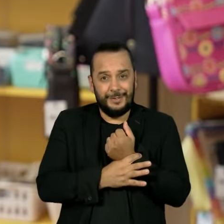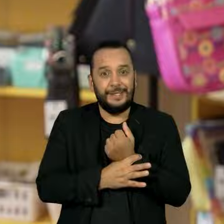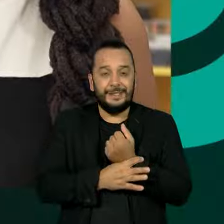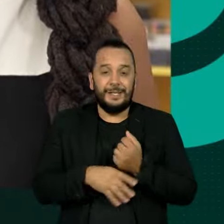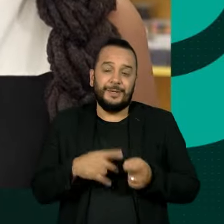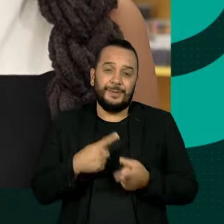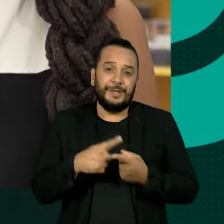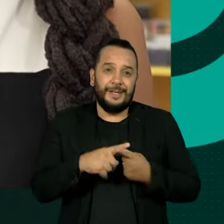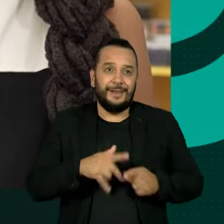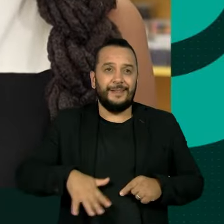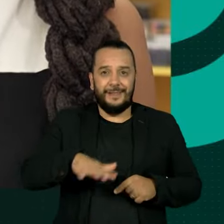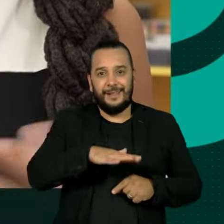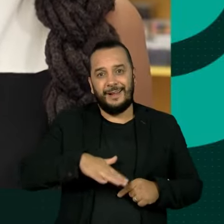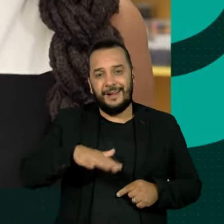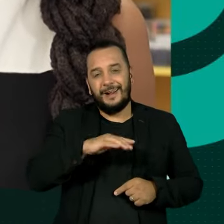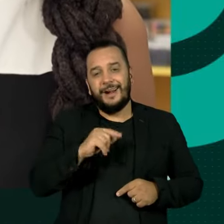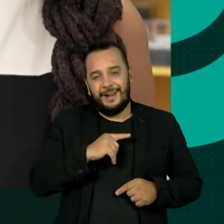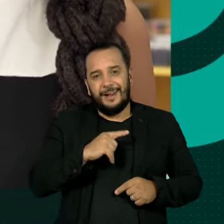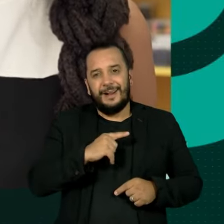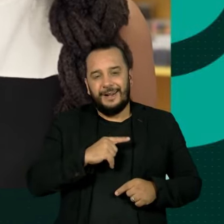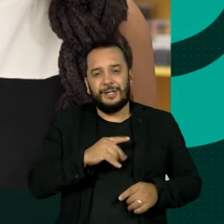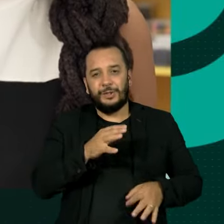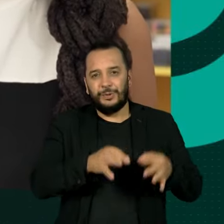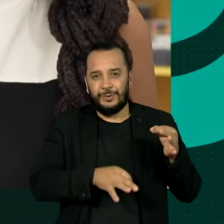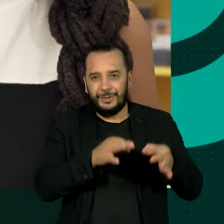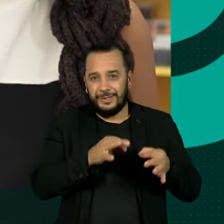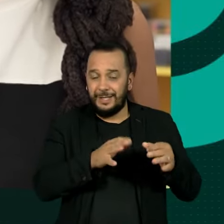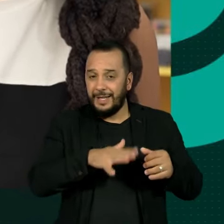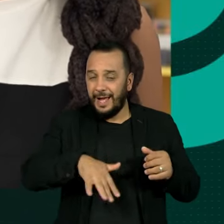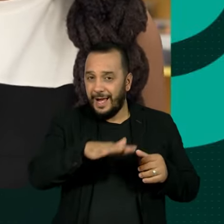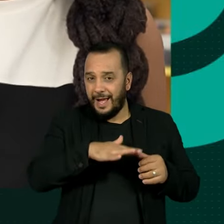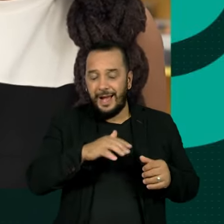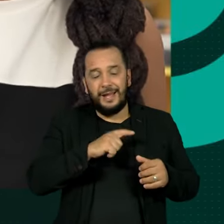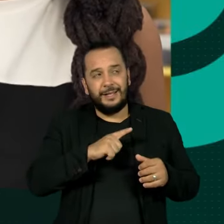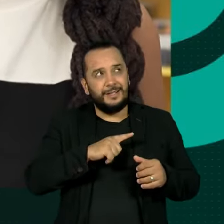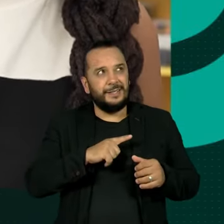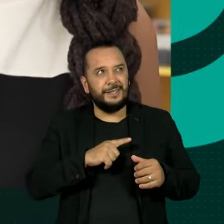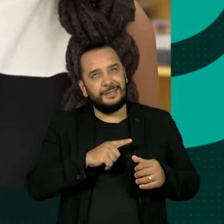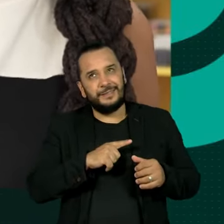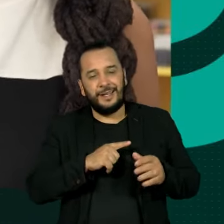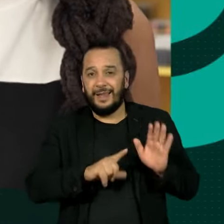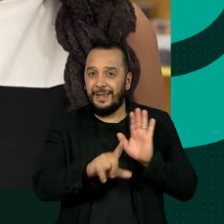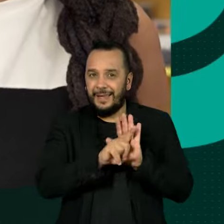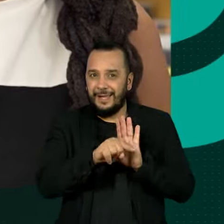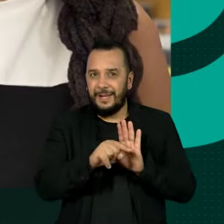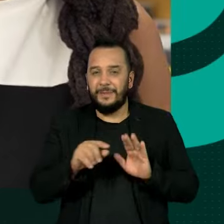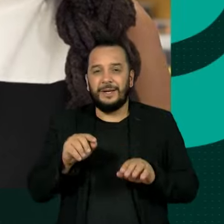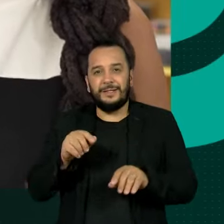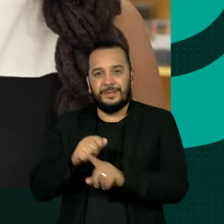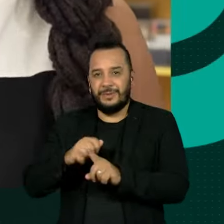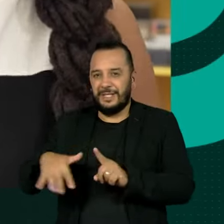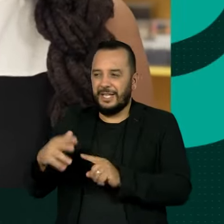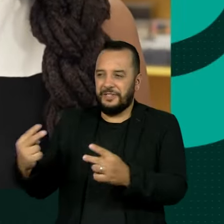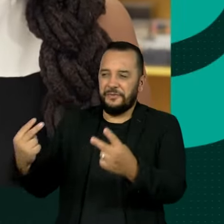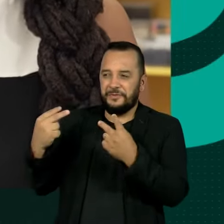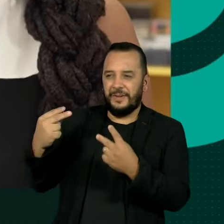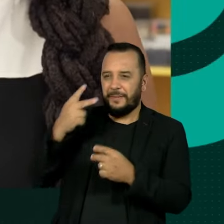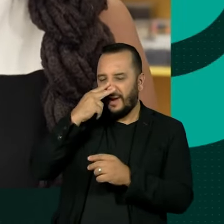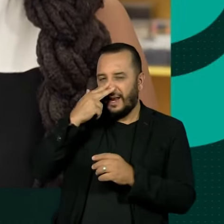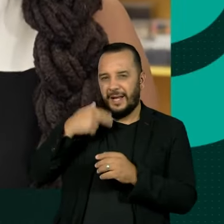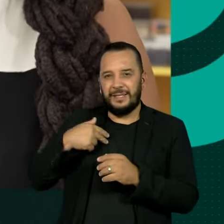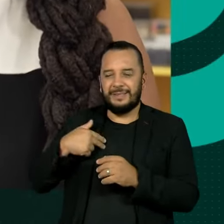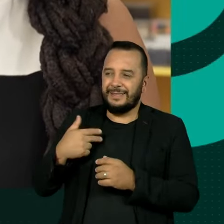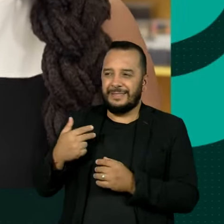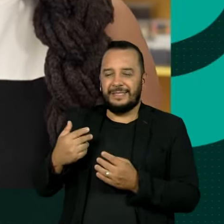jurídicas, mas também a sociedade não te enxerga de uma maneira confortável, né? Você está sempre